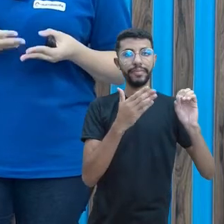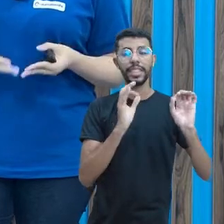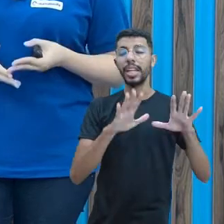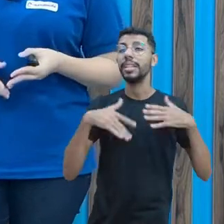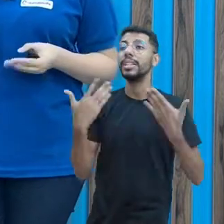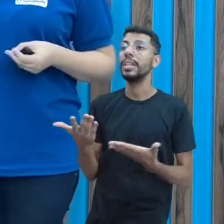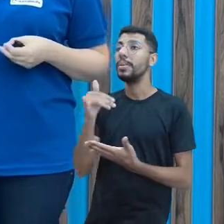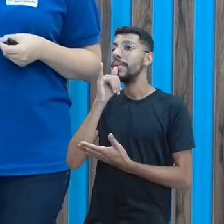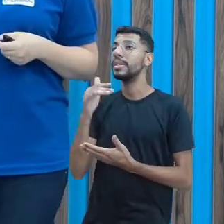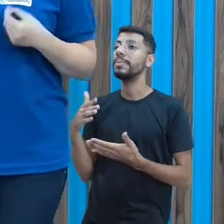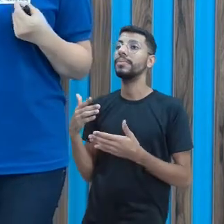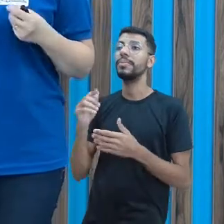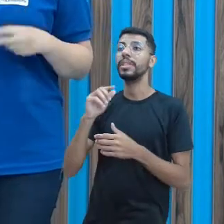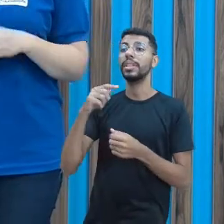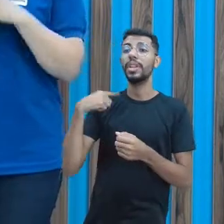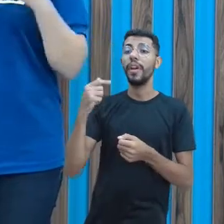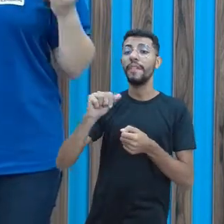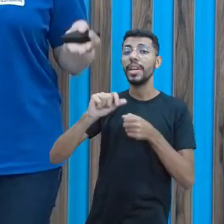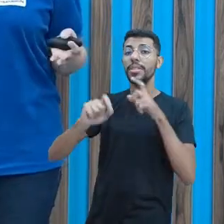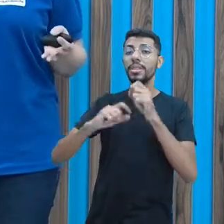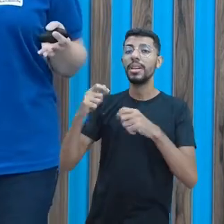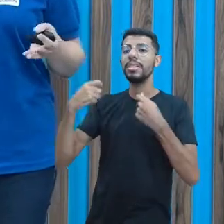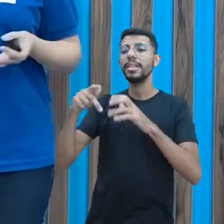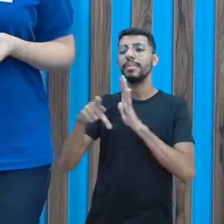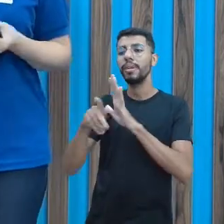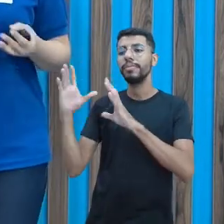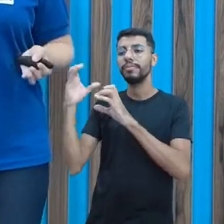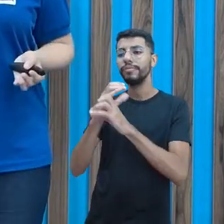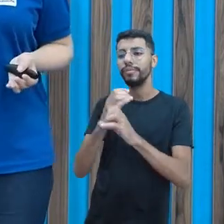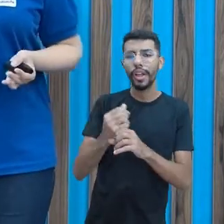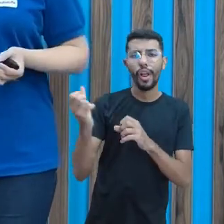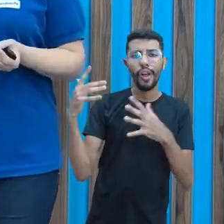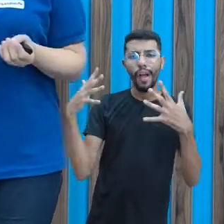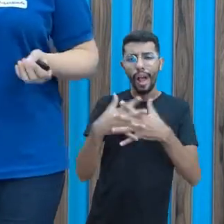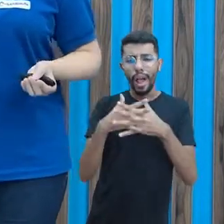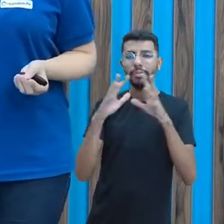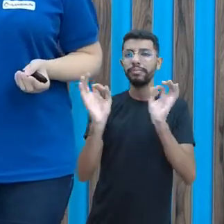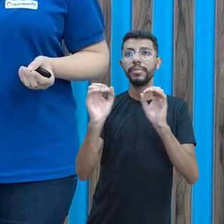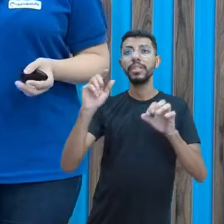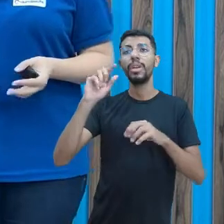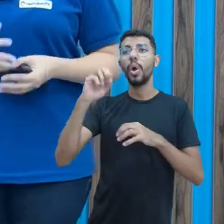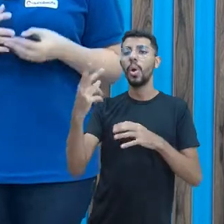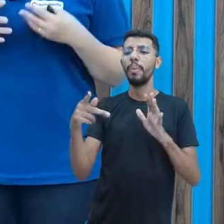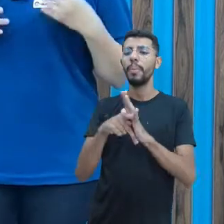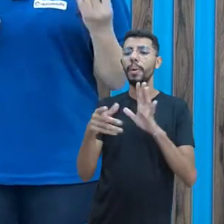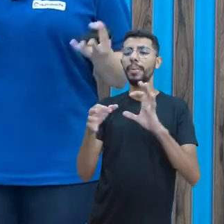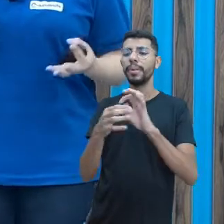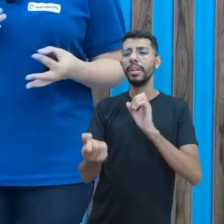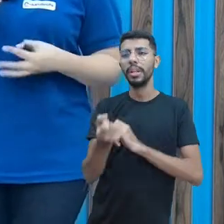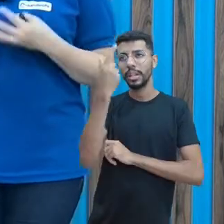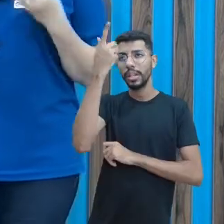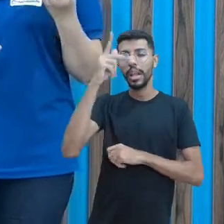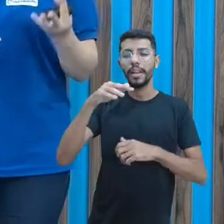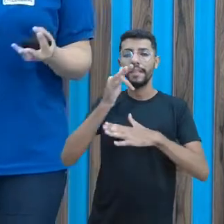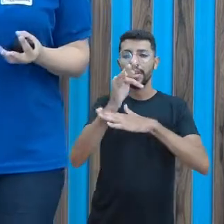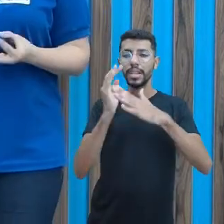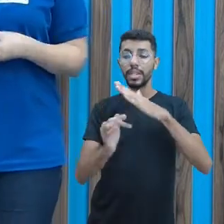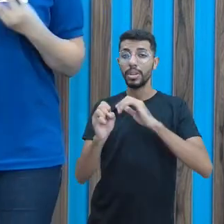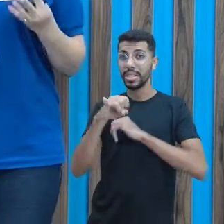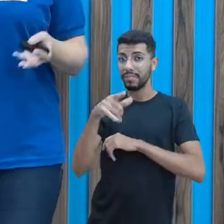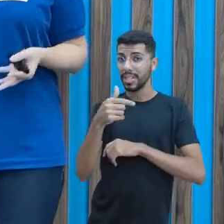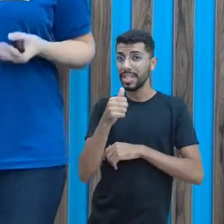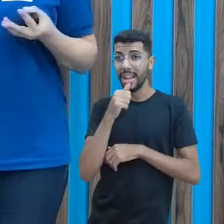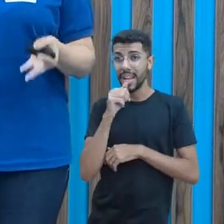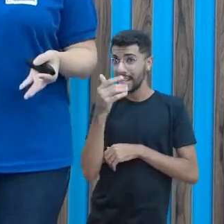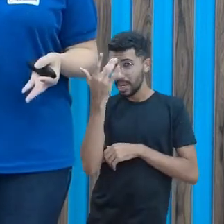a necessidade de executar algum cálculo mais complexo ou trabalhar com essa ideia de fração. Se você não tiver ainda esse jogo de cintura,